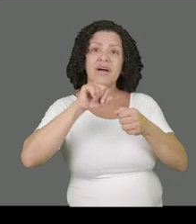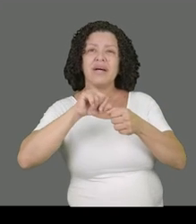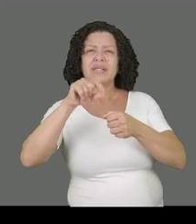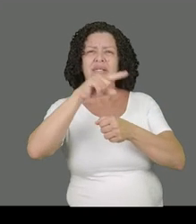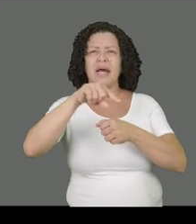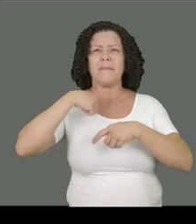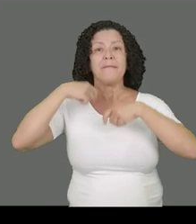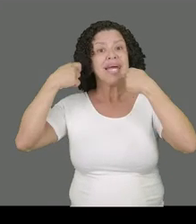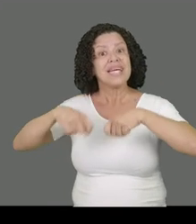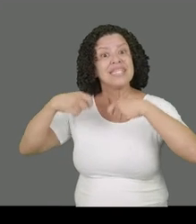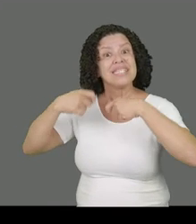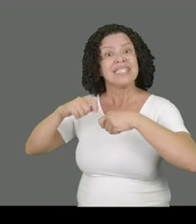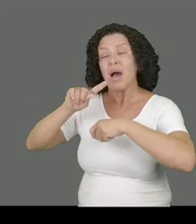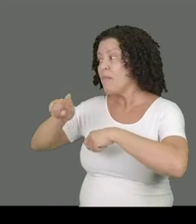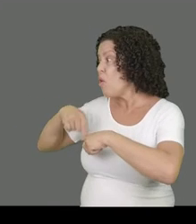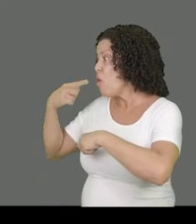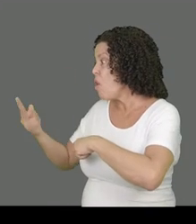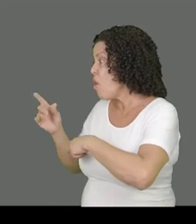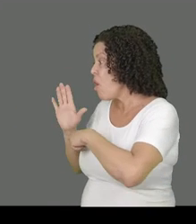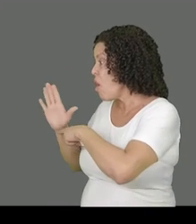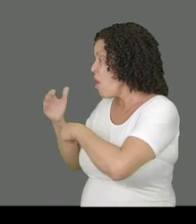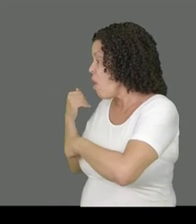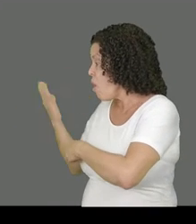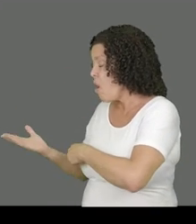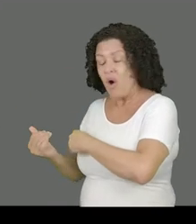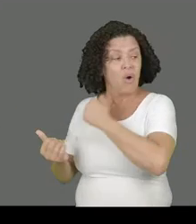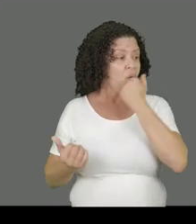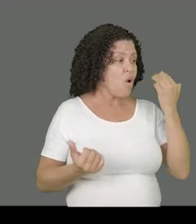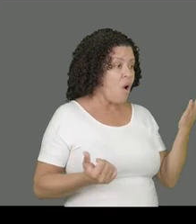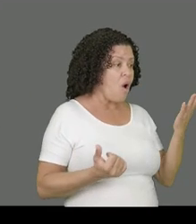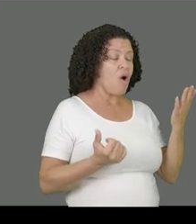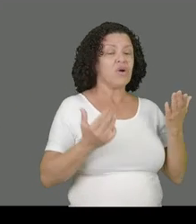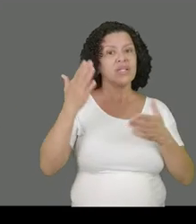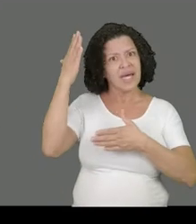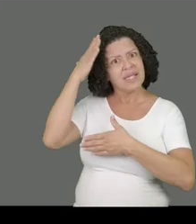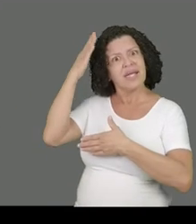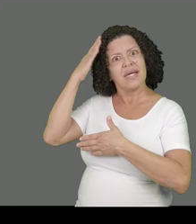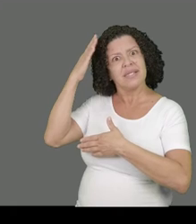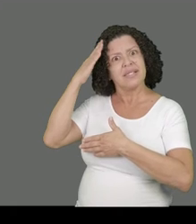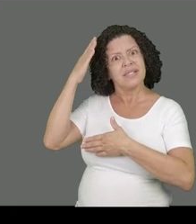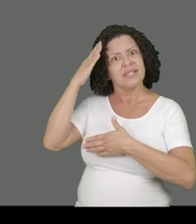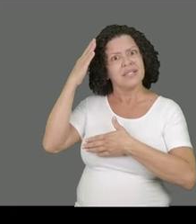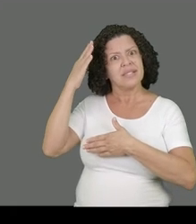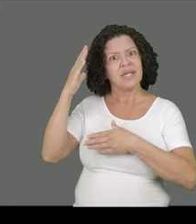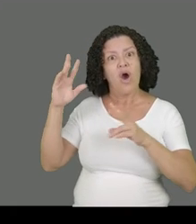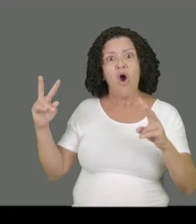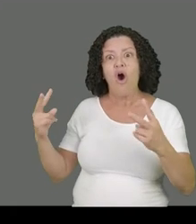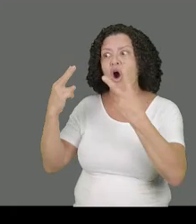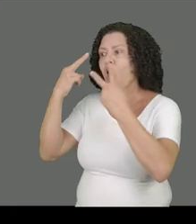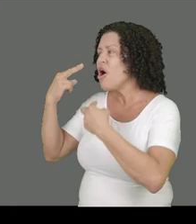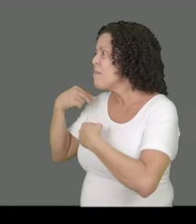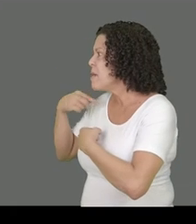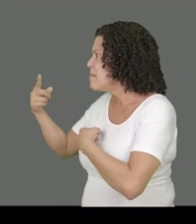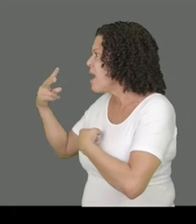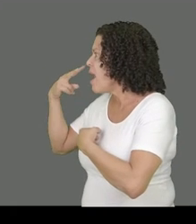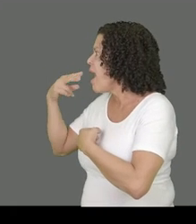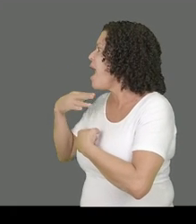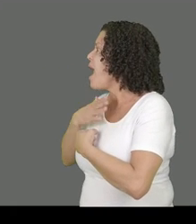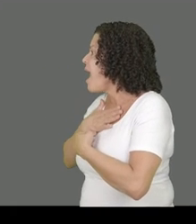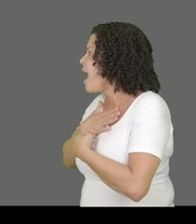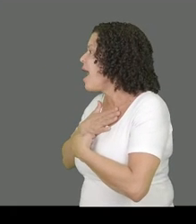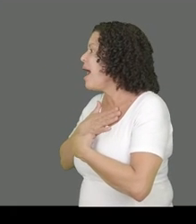mobilizando energias favoráveis para que um outro próximo, uma outra criatura, olhe para nós